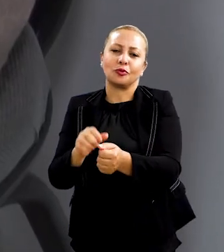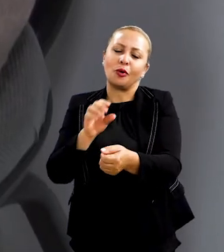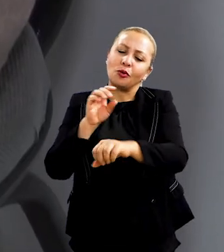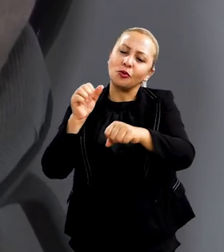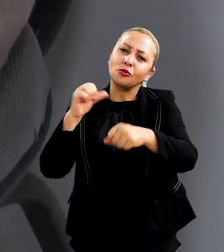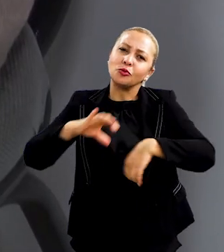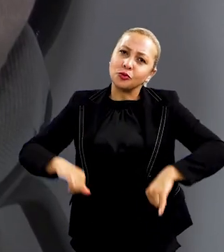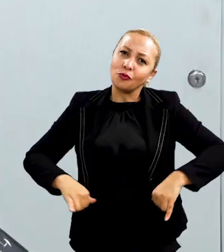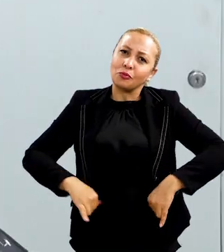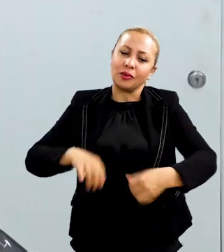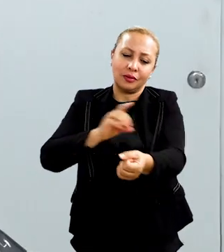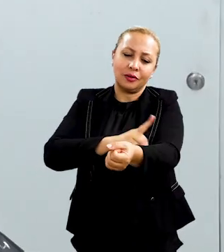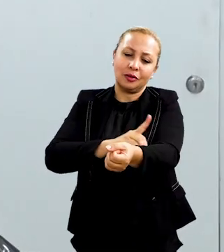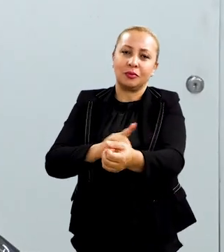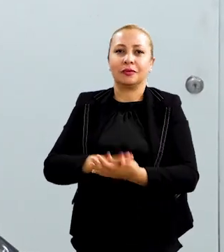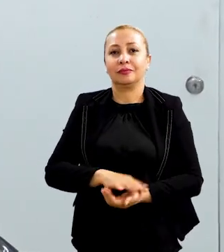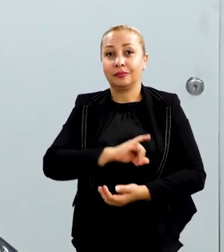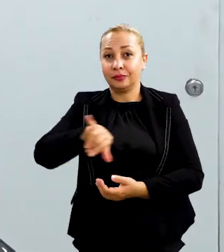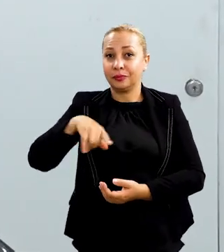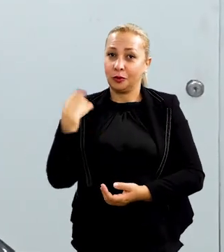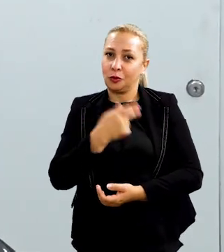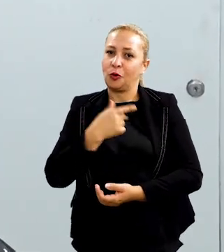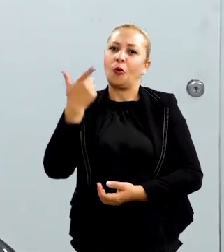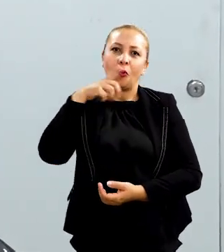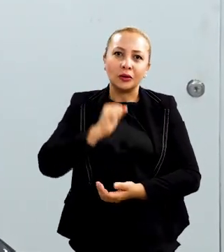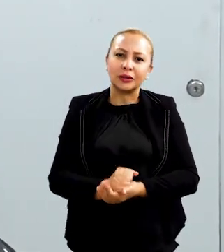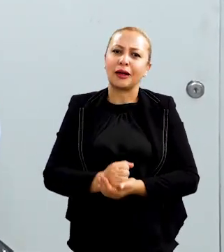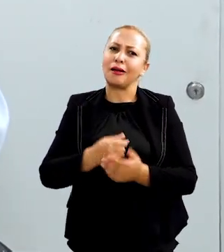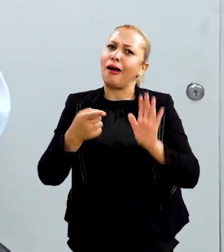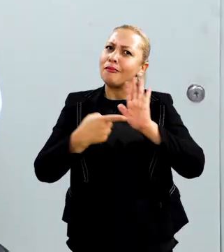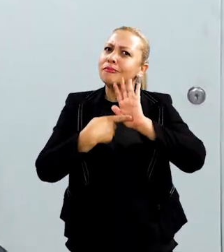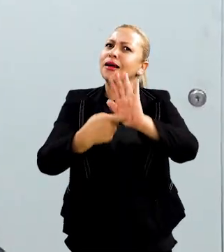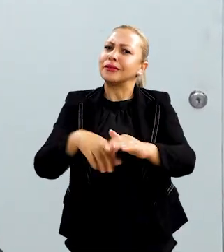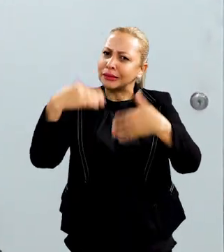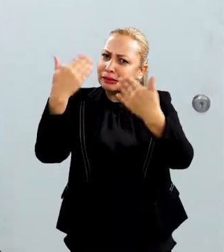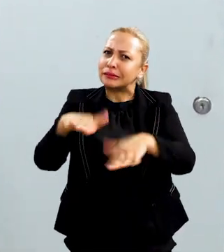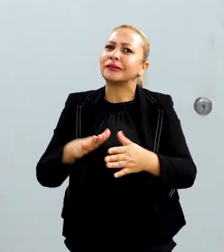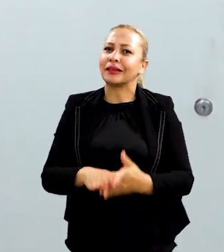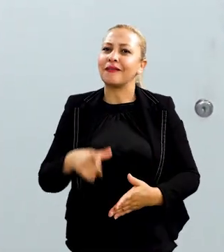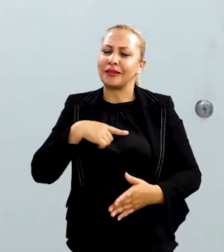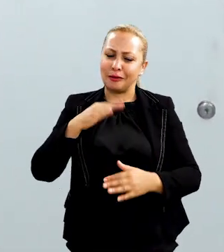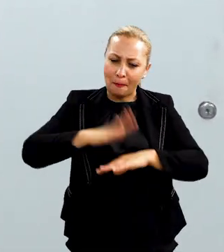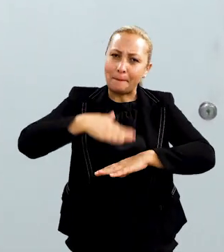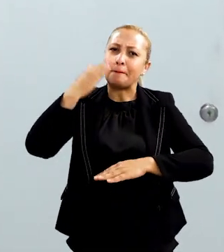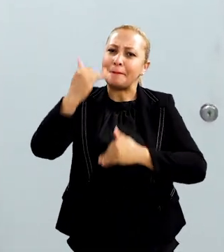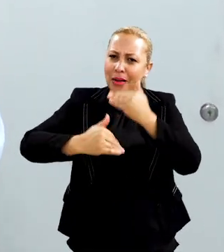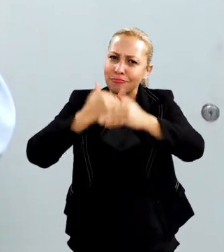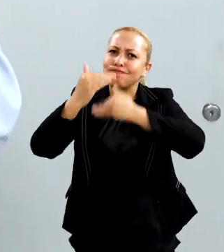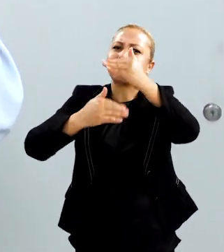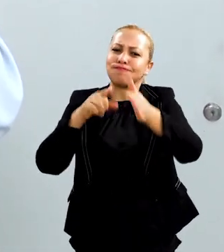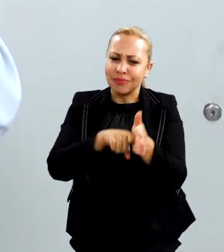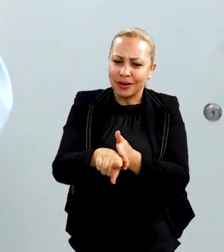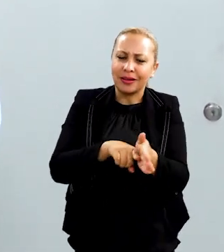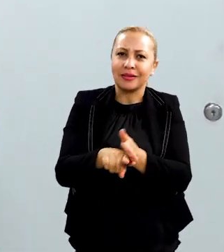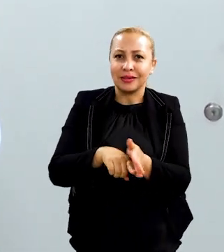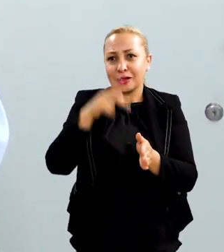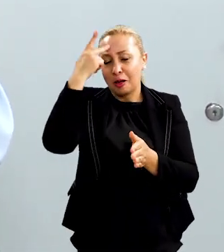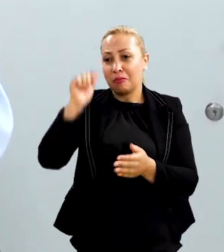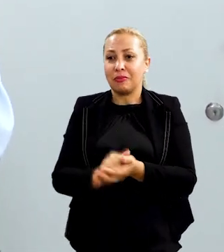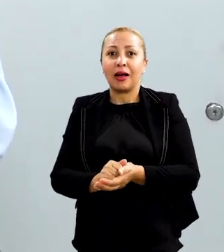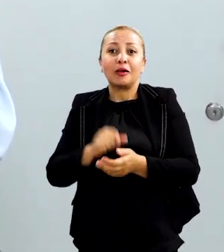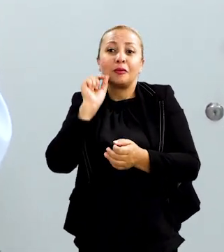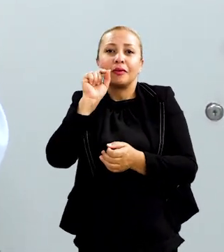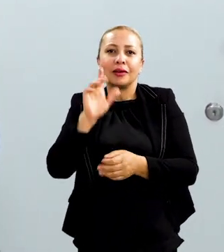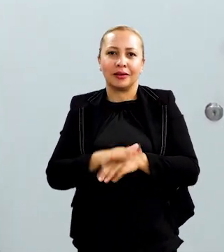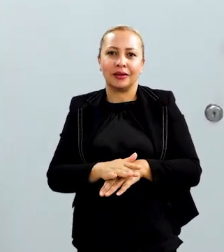a diabetes. Se a gente consegue comprovar isso, nós vamos ter mais pesquisas se desenvolvendo no intuito